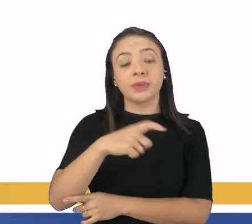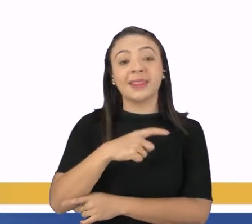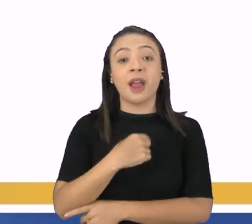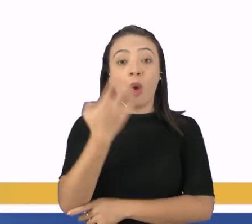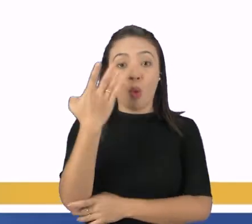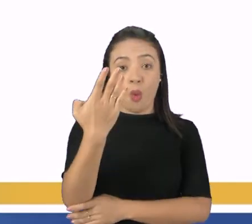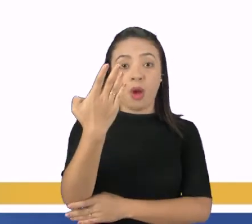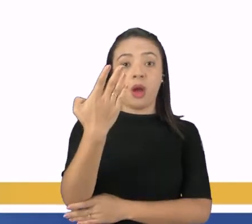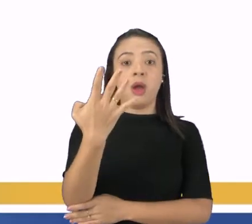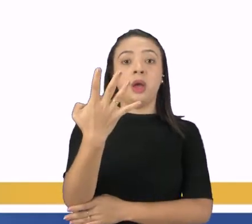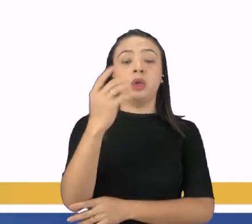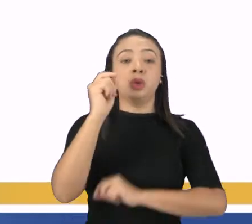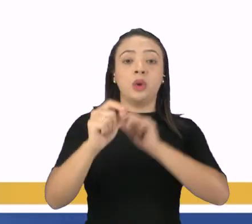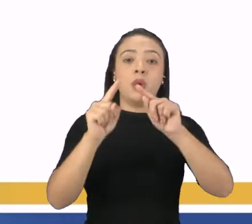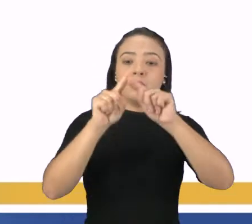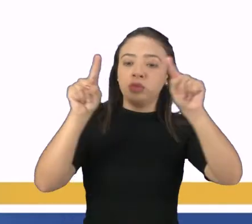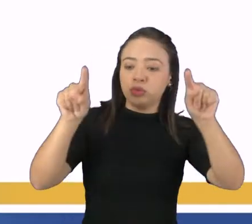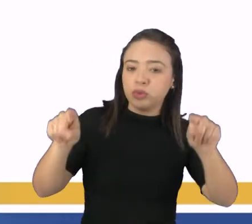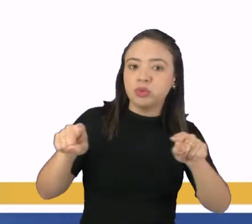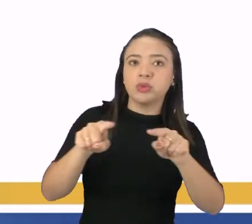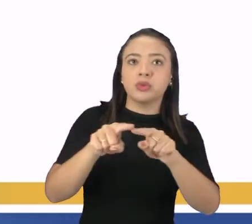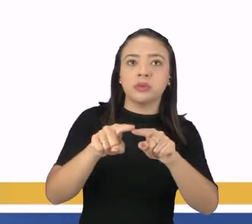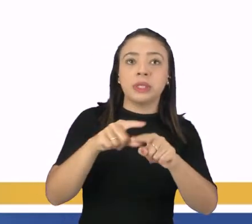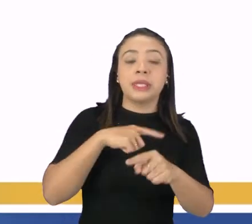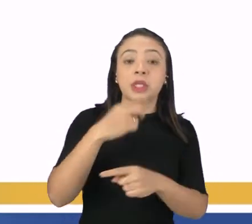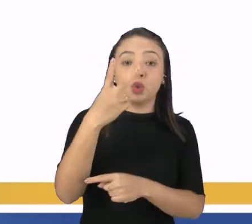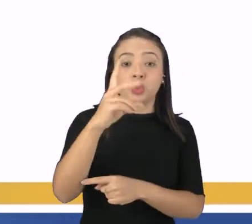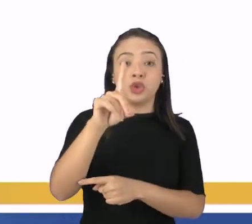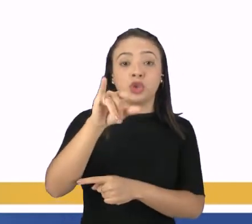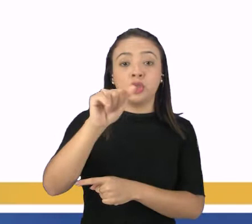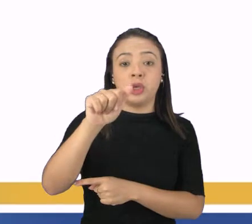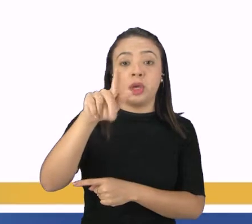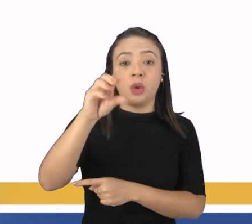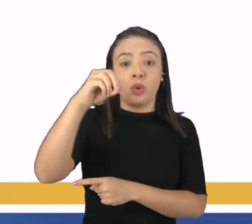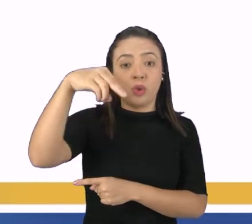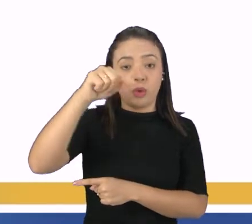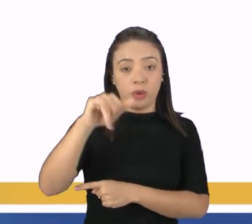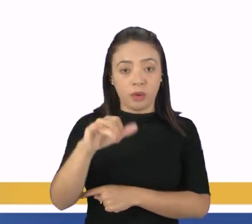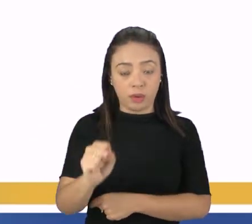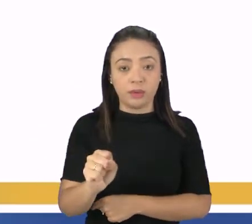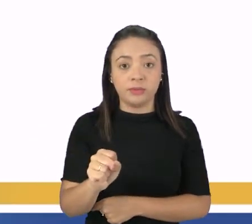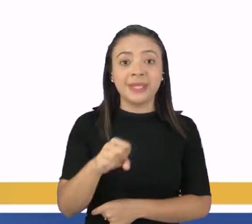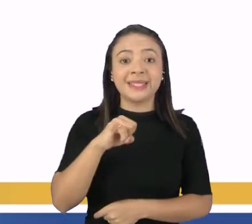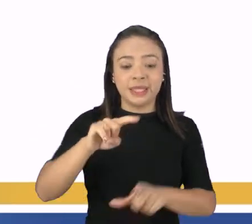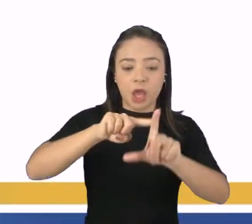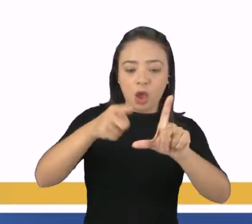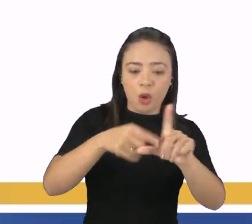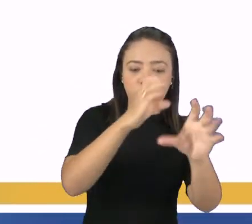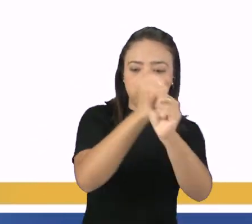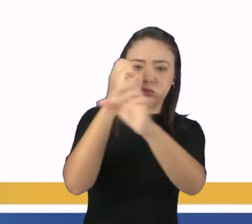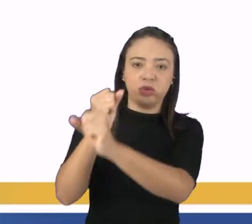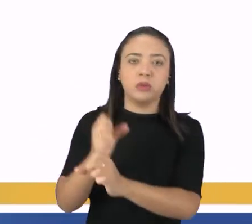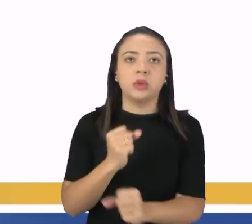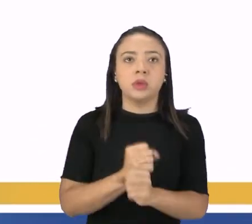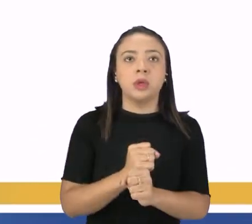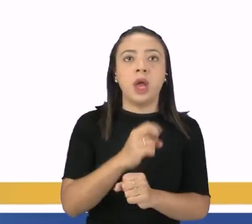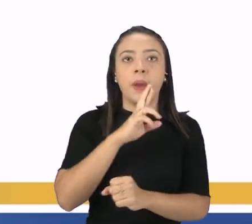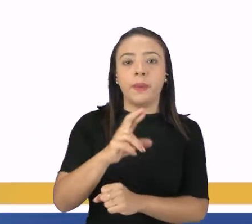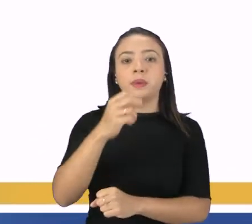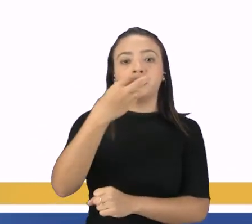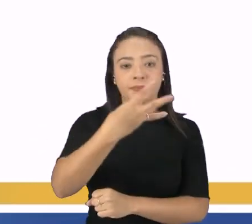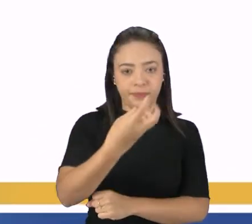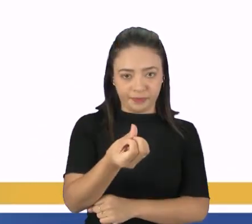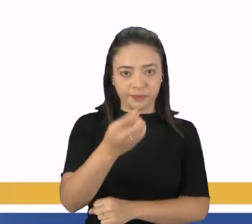lados, apenas 2 diagonais, né, e a soma de seus ângulos internos é sempre igual a 360 graus.